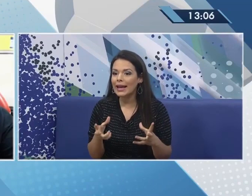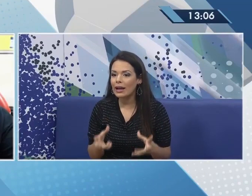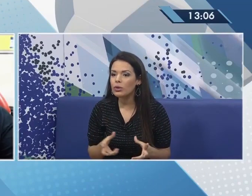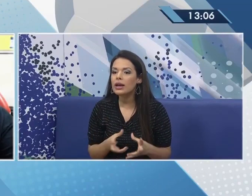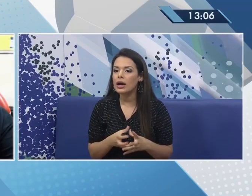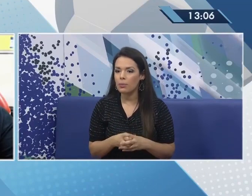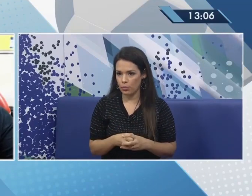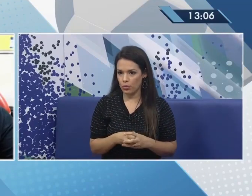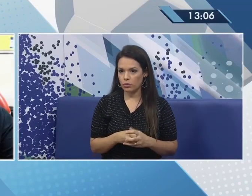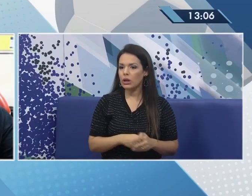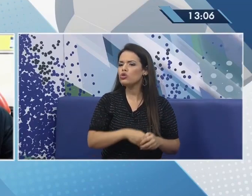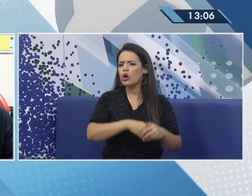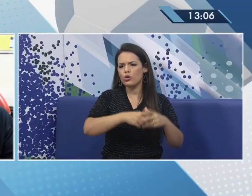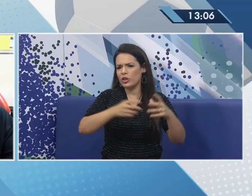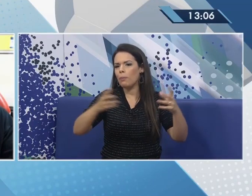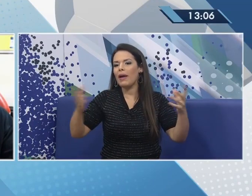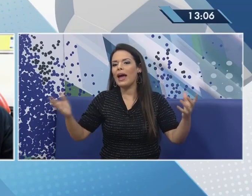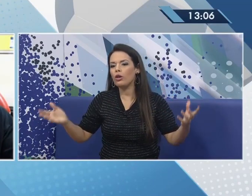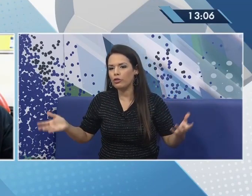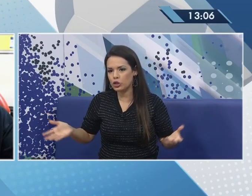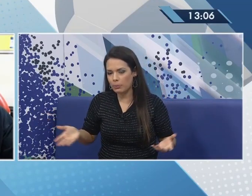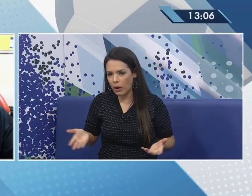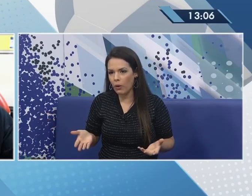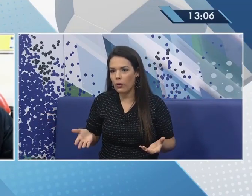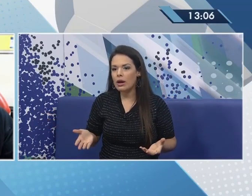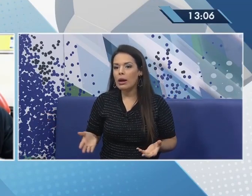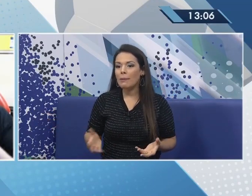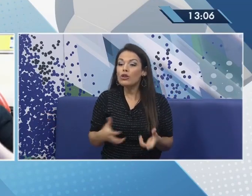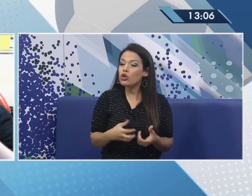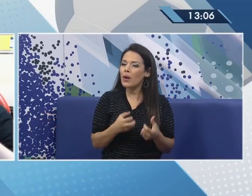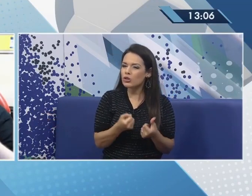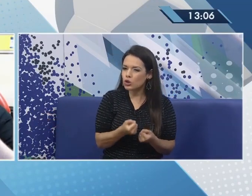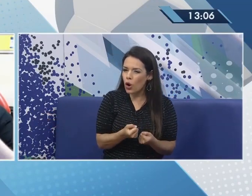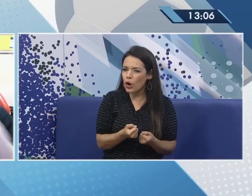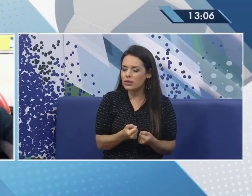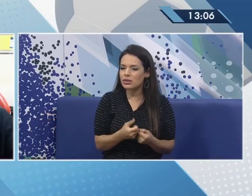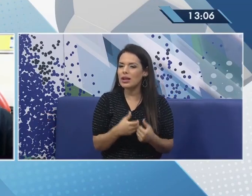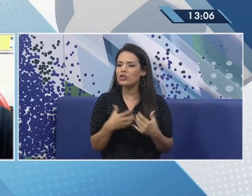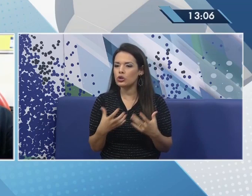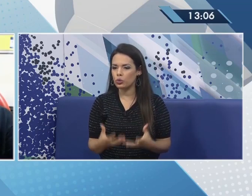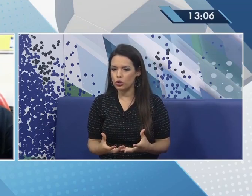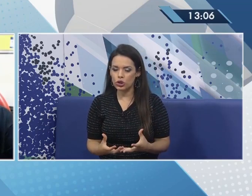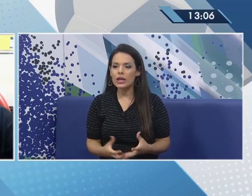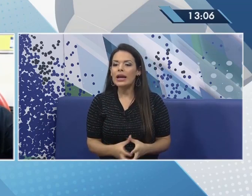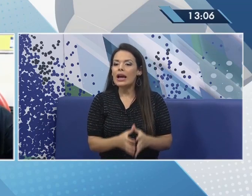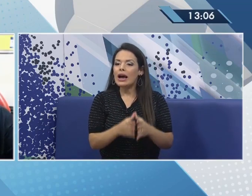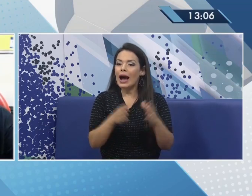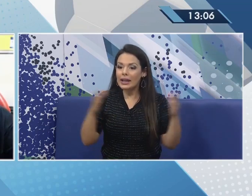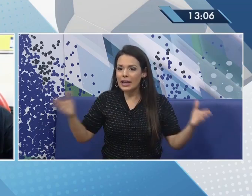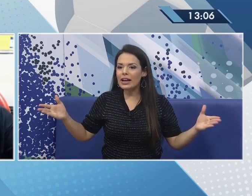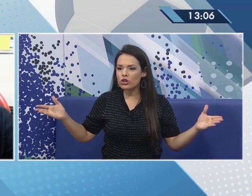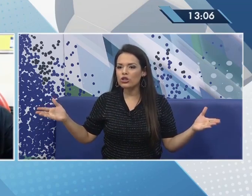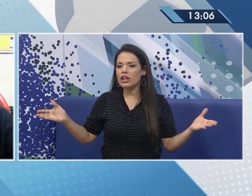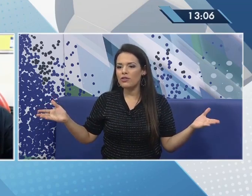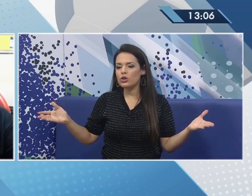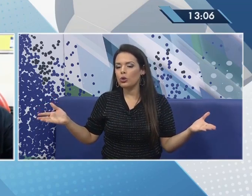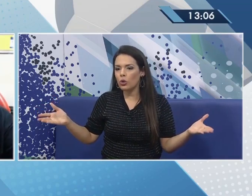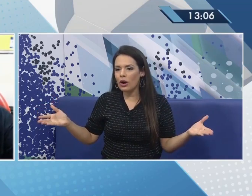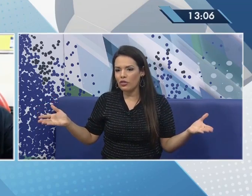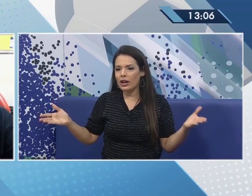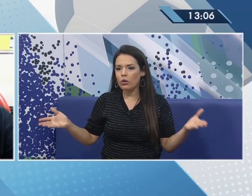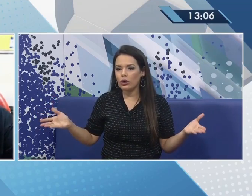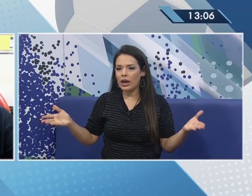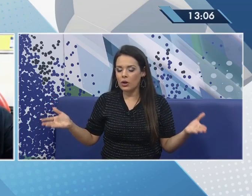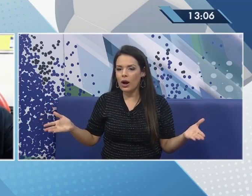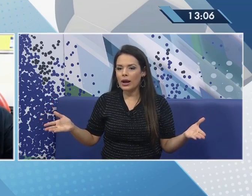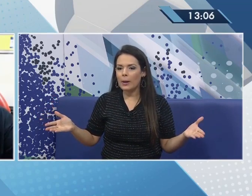passar recado em campo. Não só com o seu belo futebol, mas com ações e atitudes. Aqui, a gente televisionou